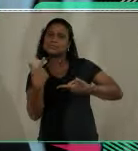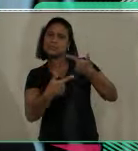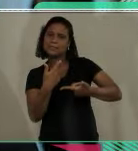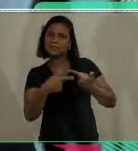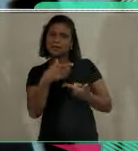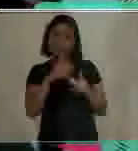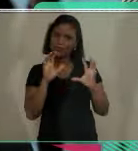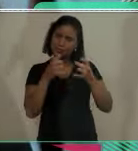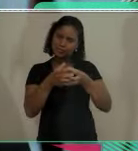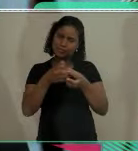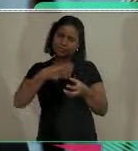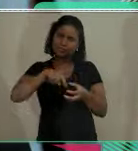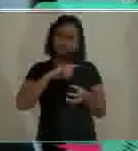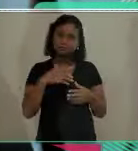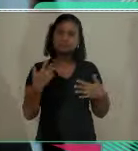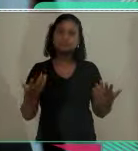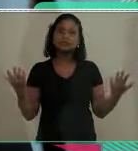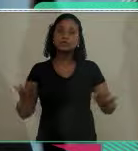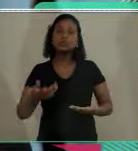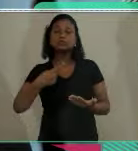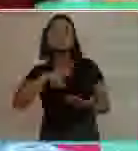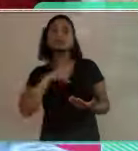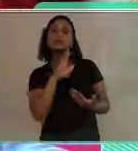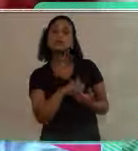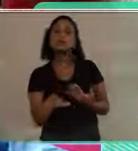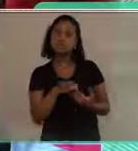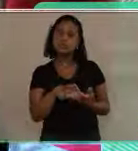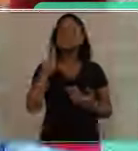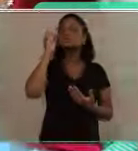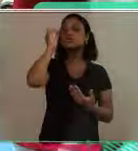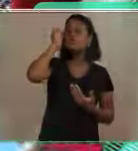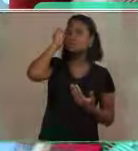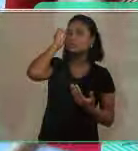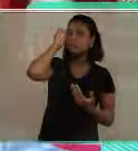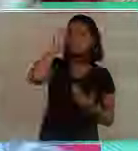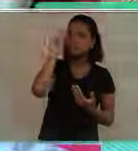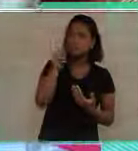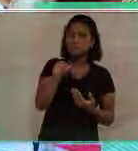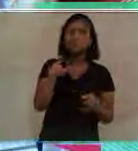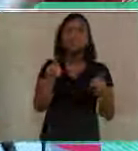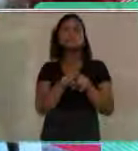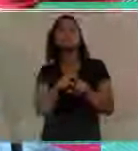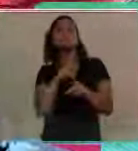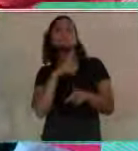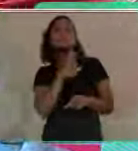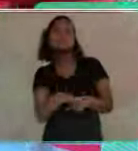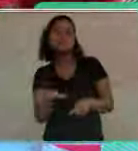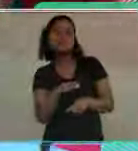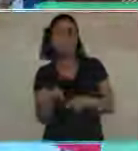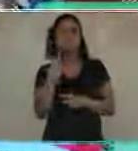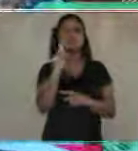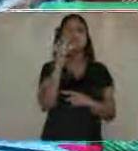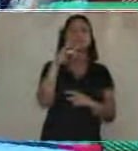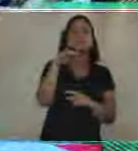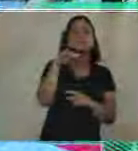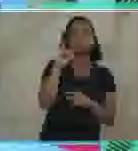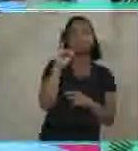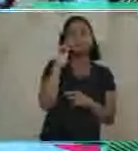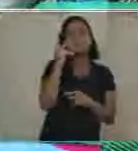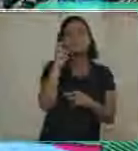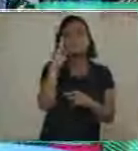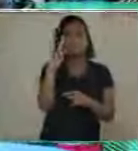específico de trabalho para aquele grupo que nós temos. Então, hoje nós temos crianças com síndrome de Down, temos crianças